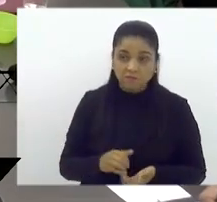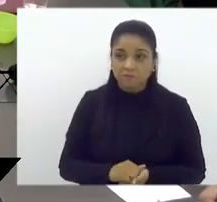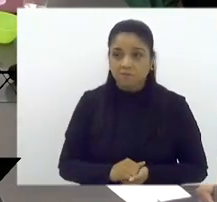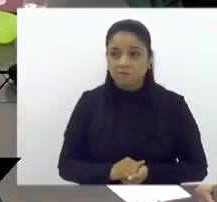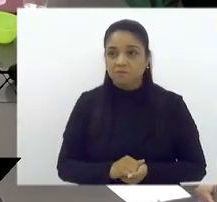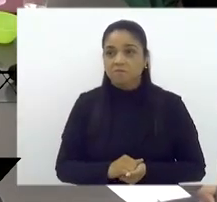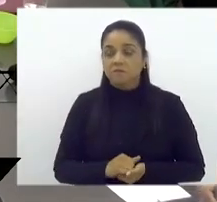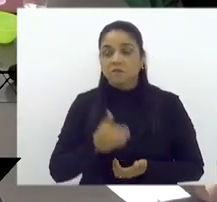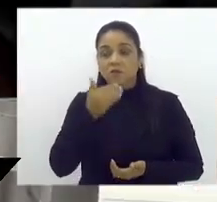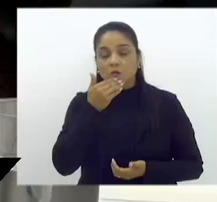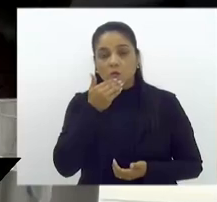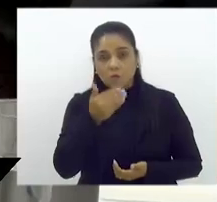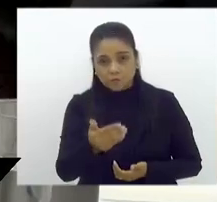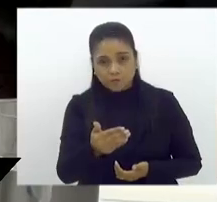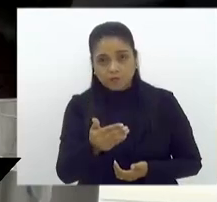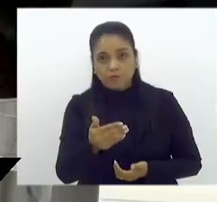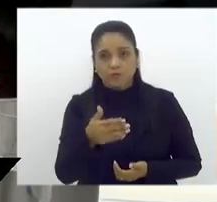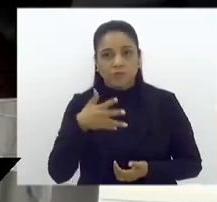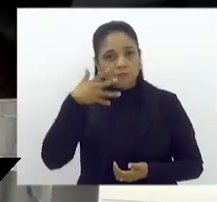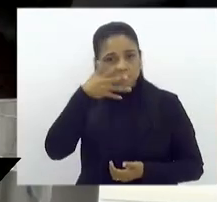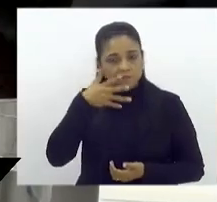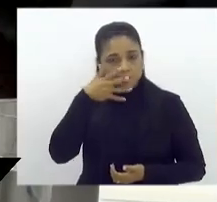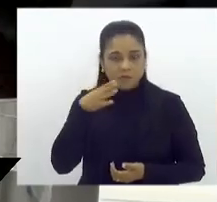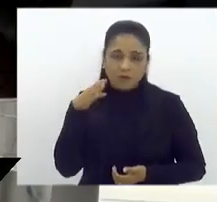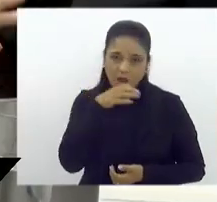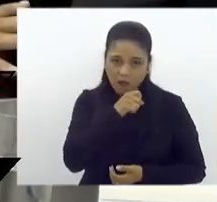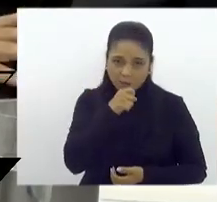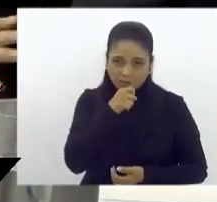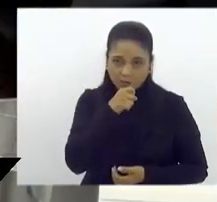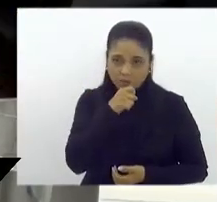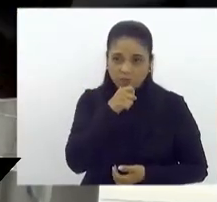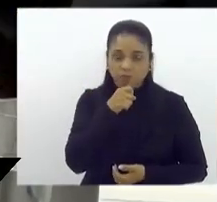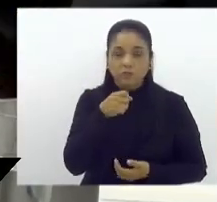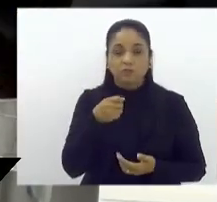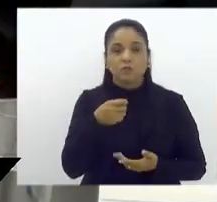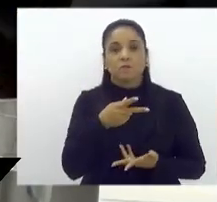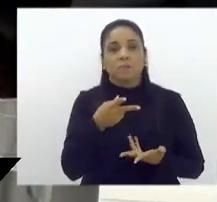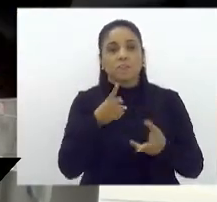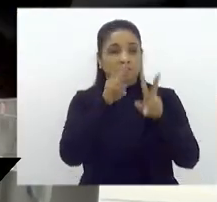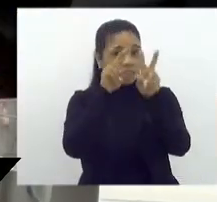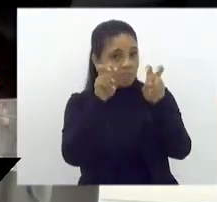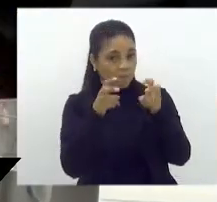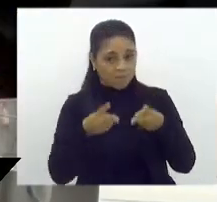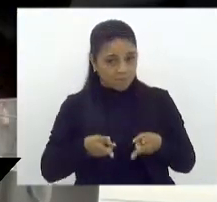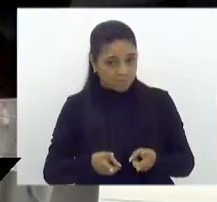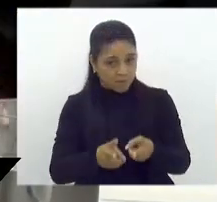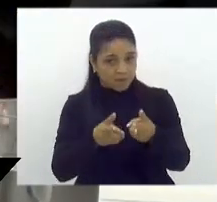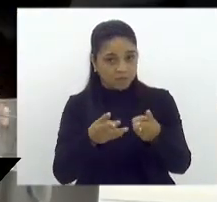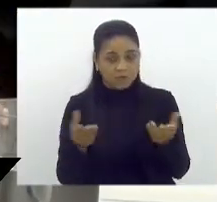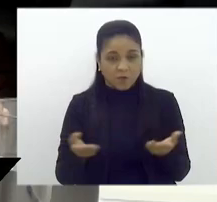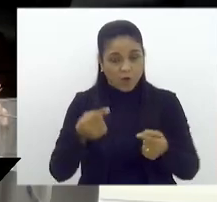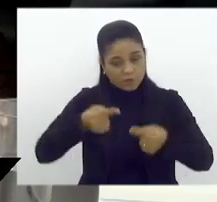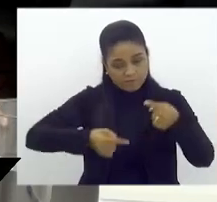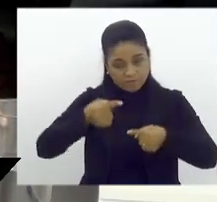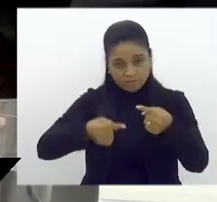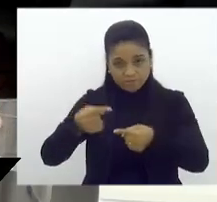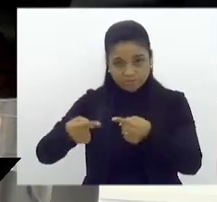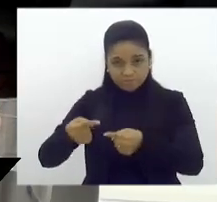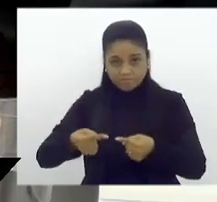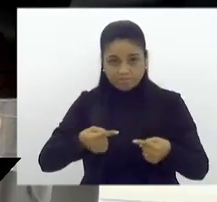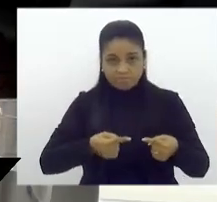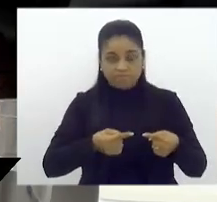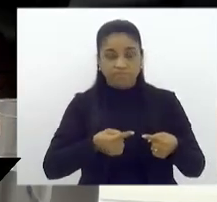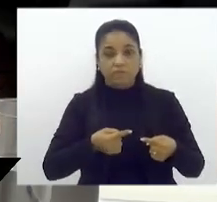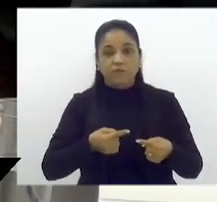Eu pedi para fazer aqui uma fala bem rápida em cima disso que foi colocado aqui agora na reta final do debate, que é em relação à questão